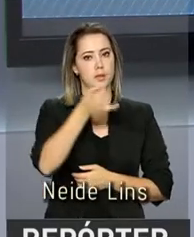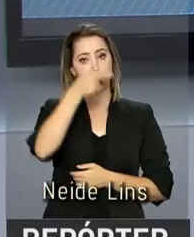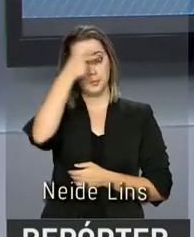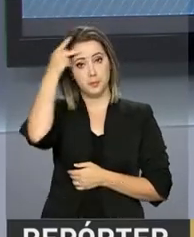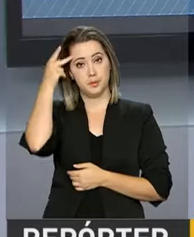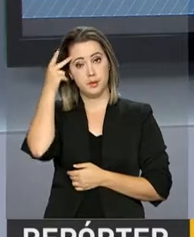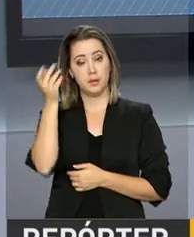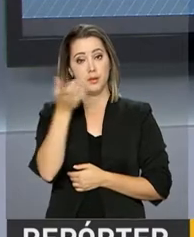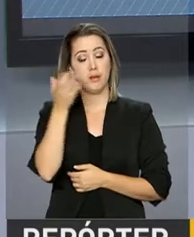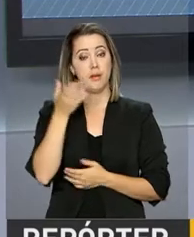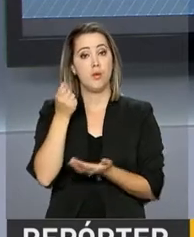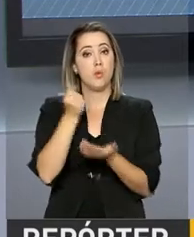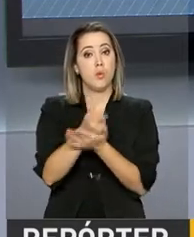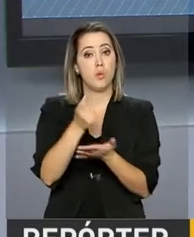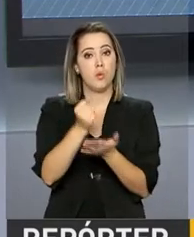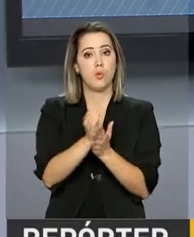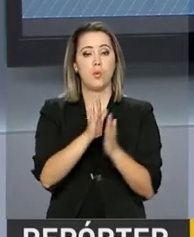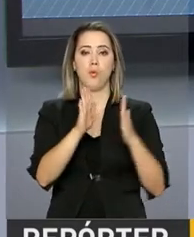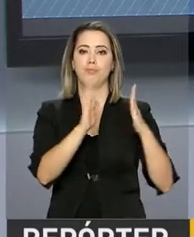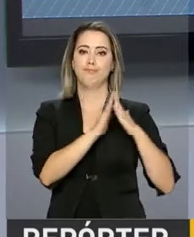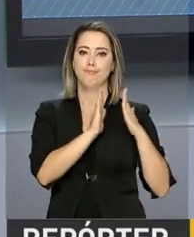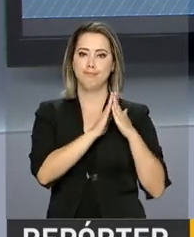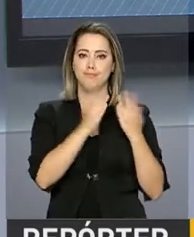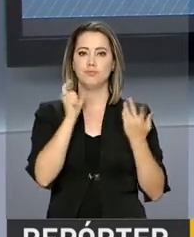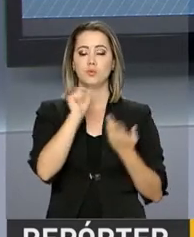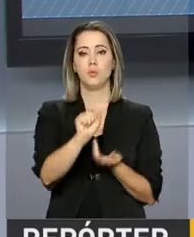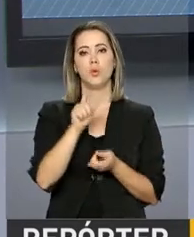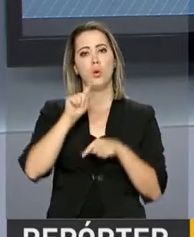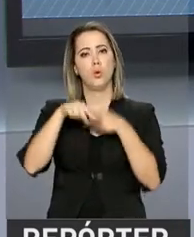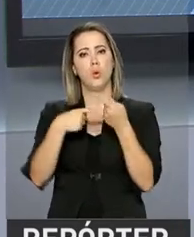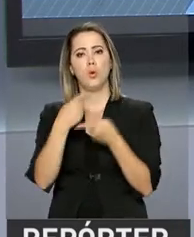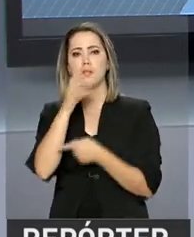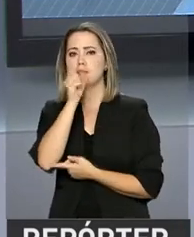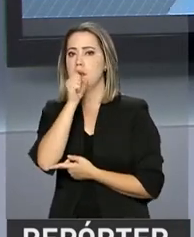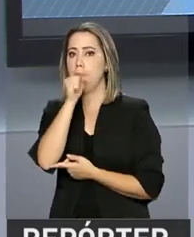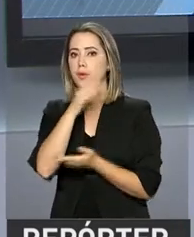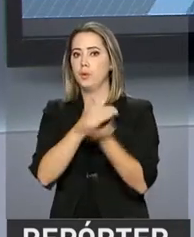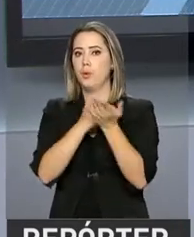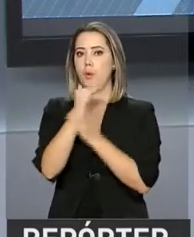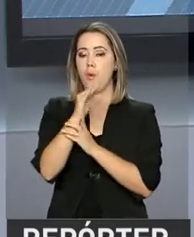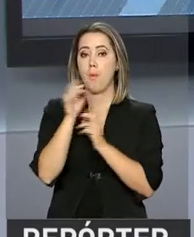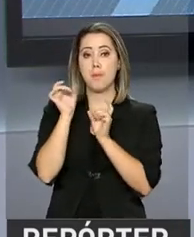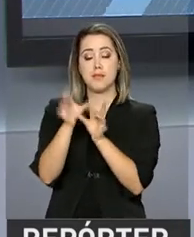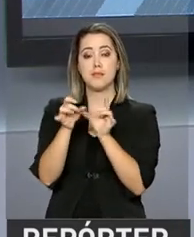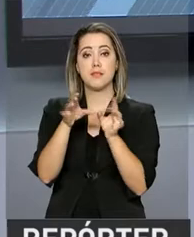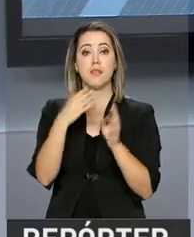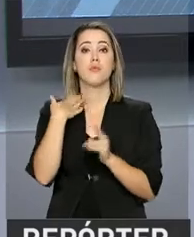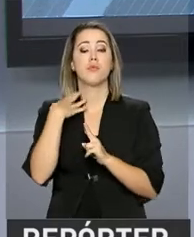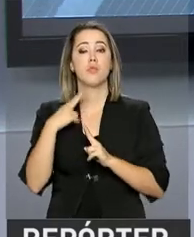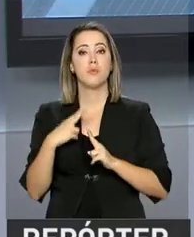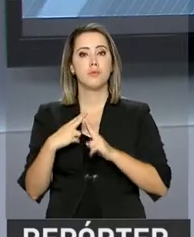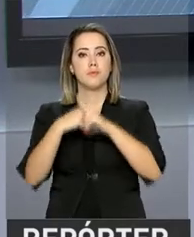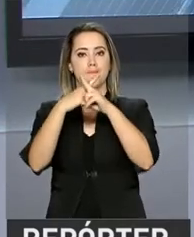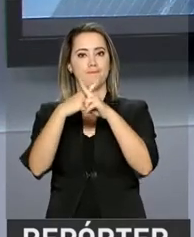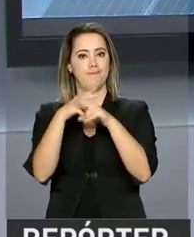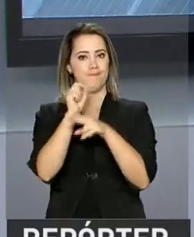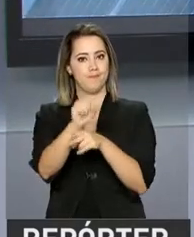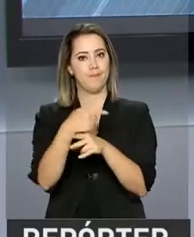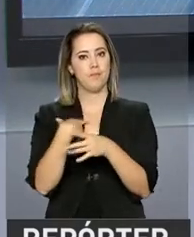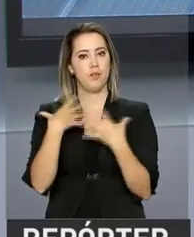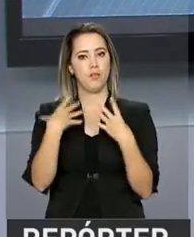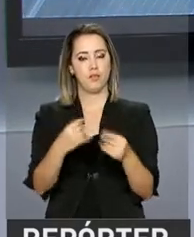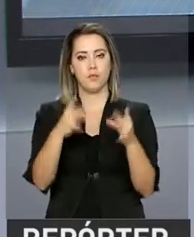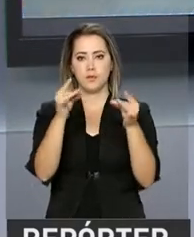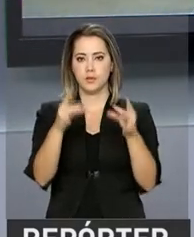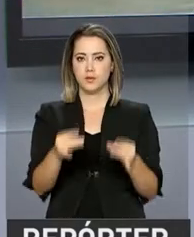para quem quer realizar o sonho da casa própria no próximo sábado começa o feirão da caixa econômica federal os detalhes